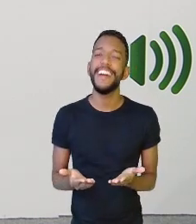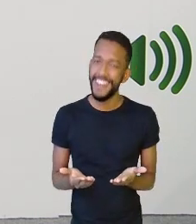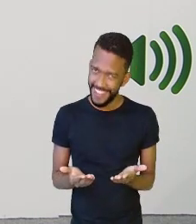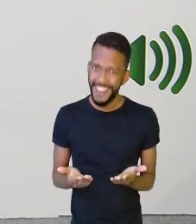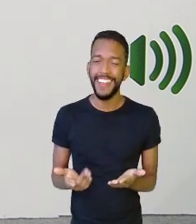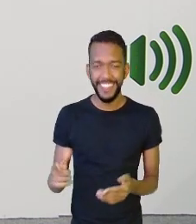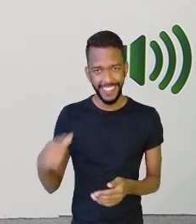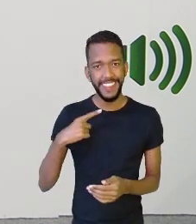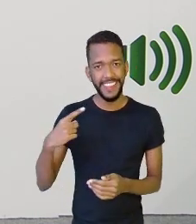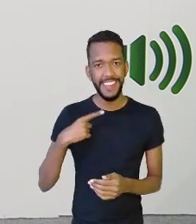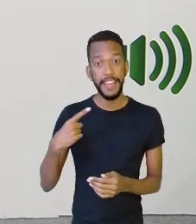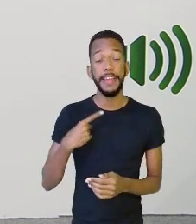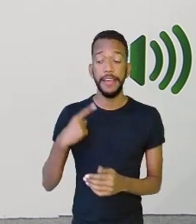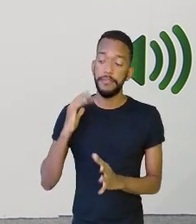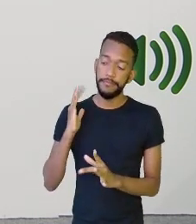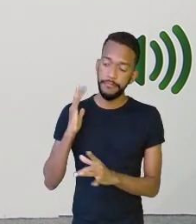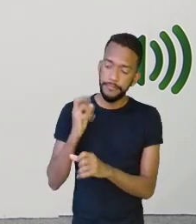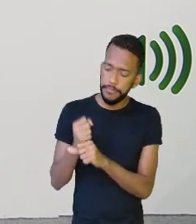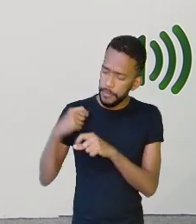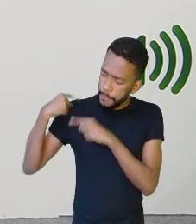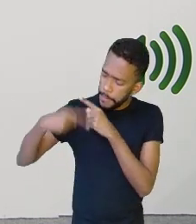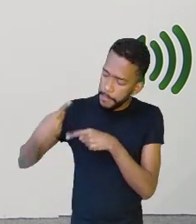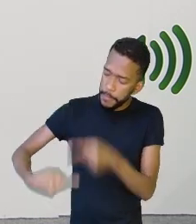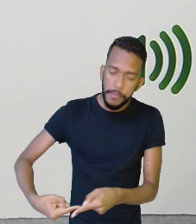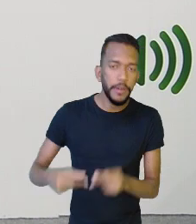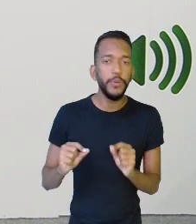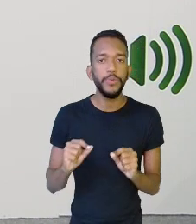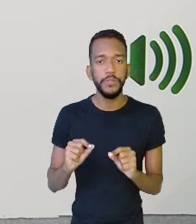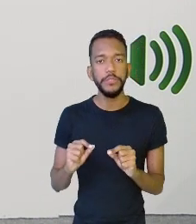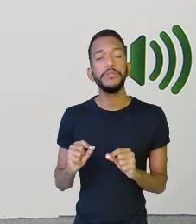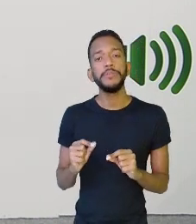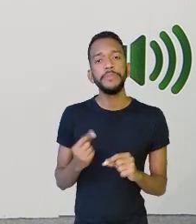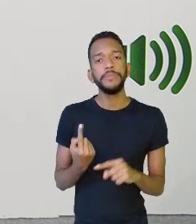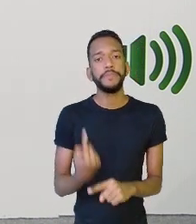as heranças. Pois é, o que era que